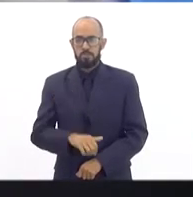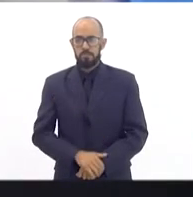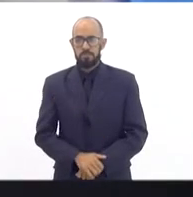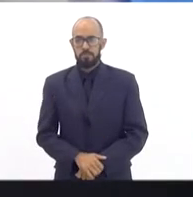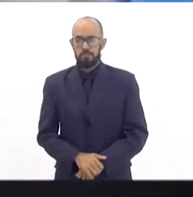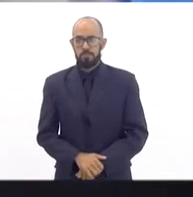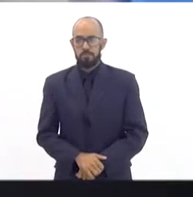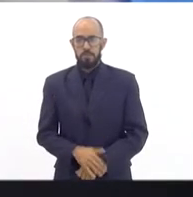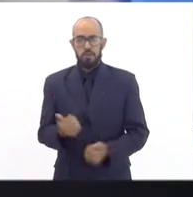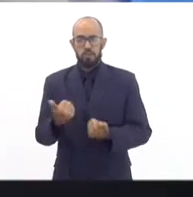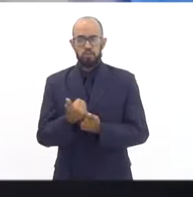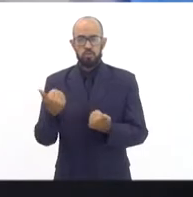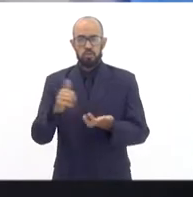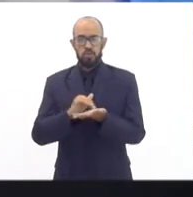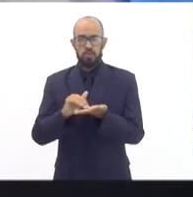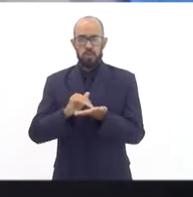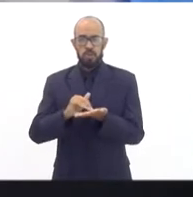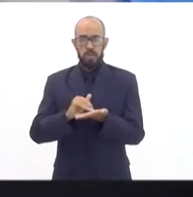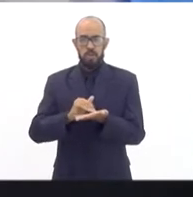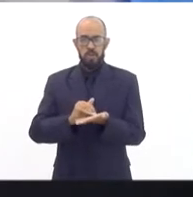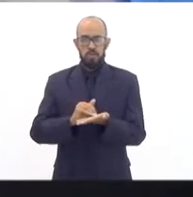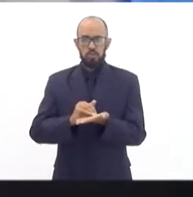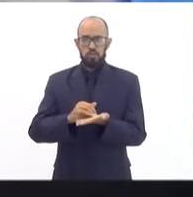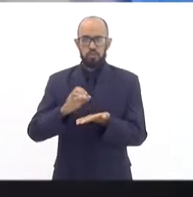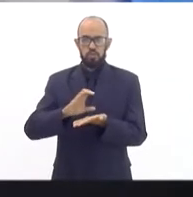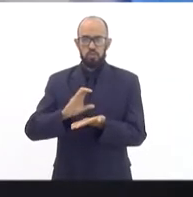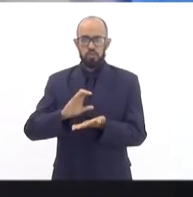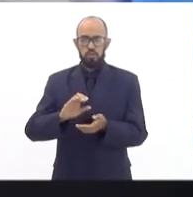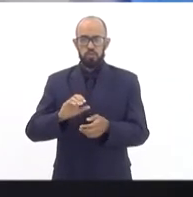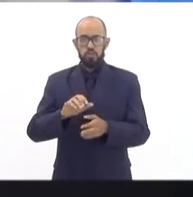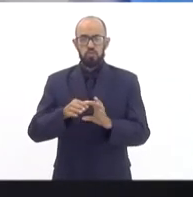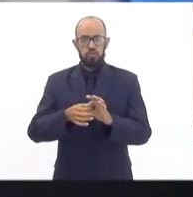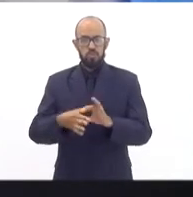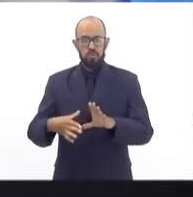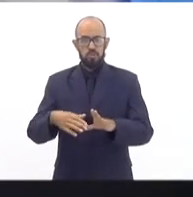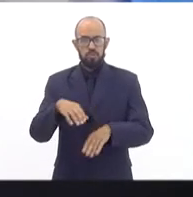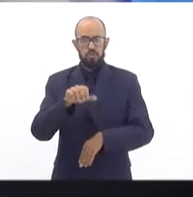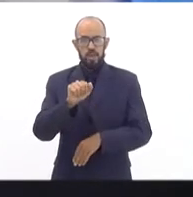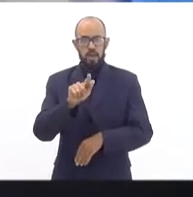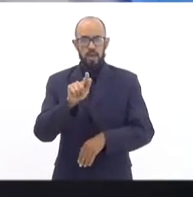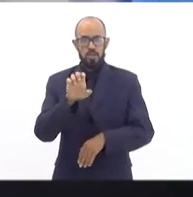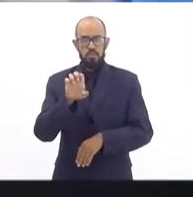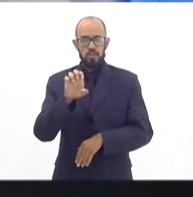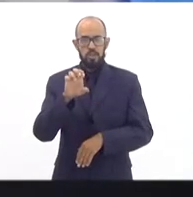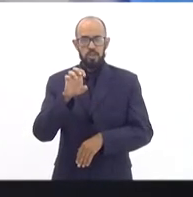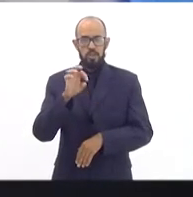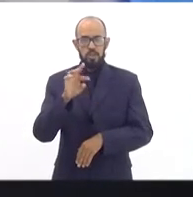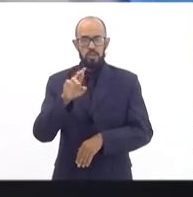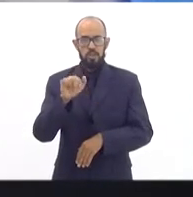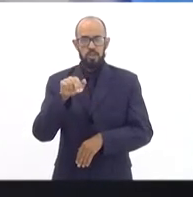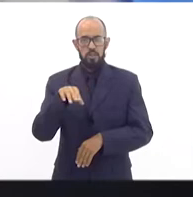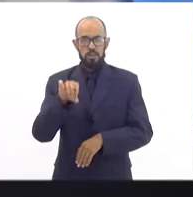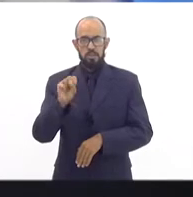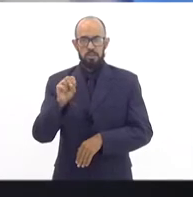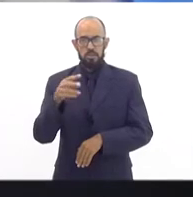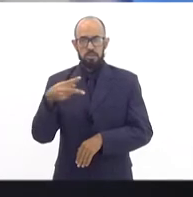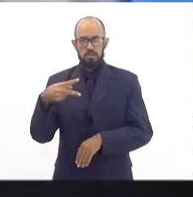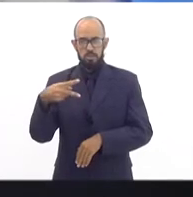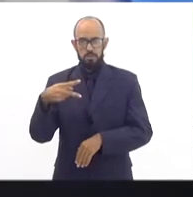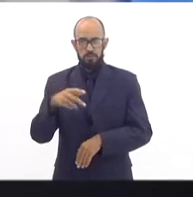é superintendente de concessões da Getransp. Princesa, pode sentar aqui, por favor.